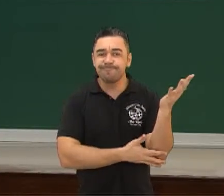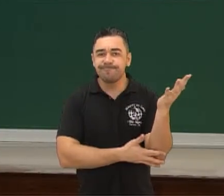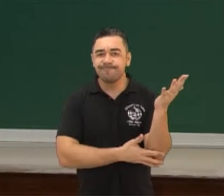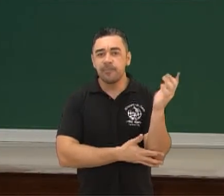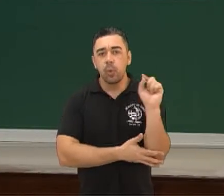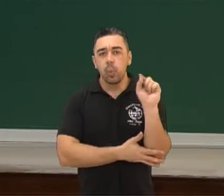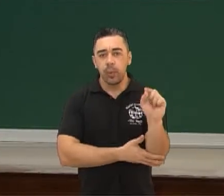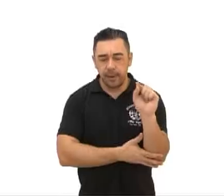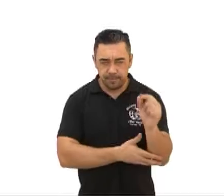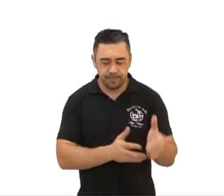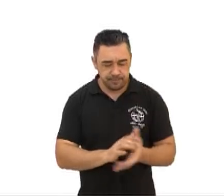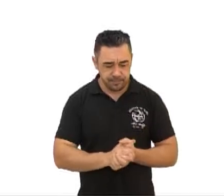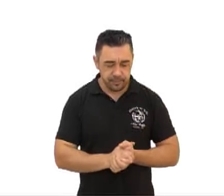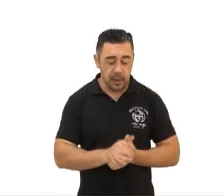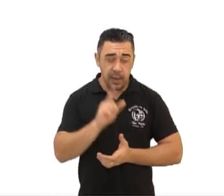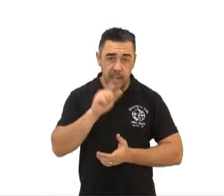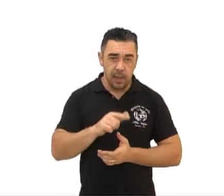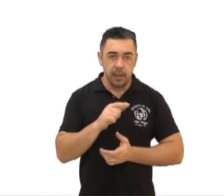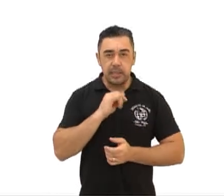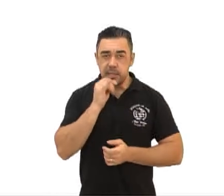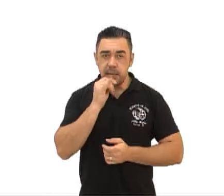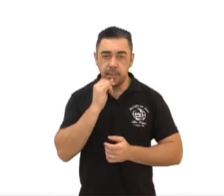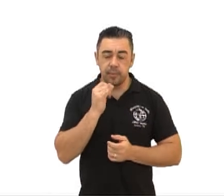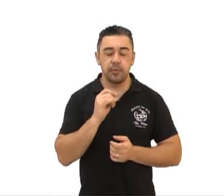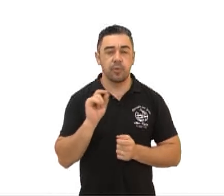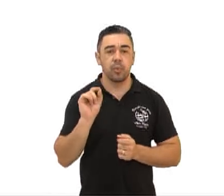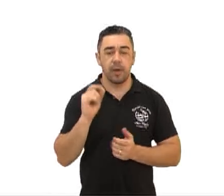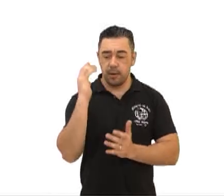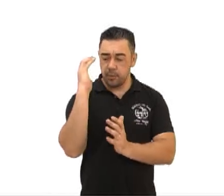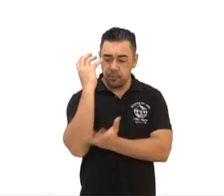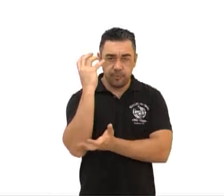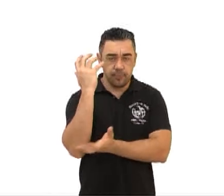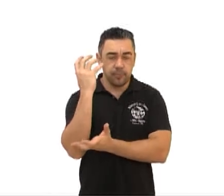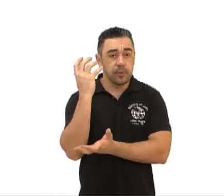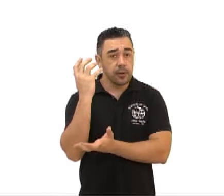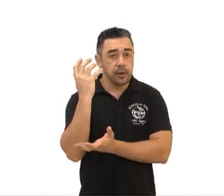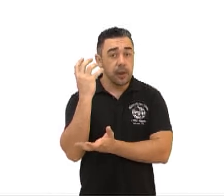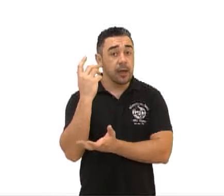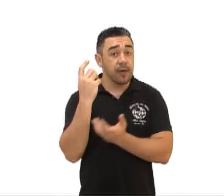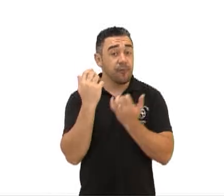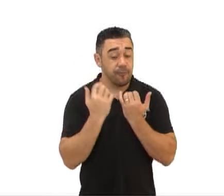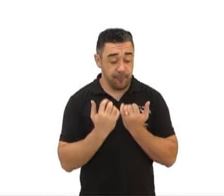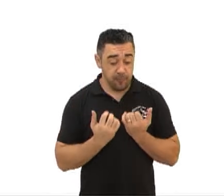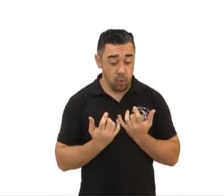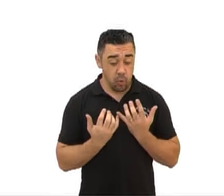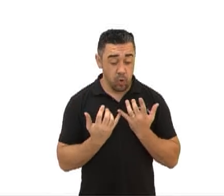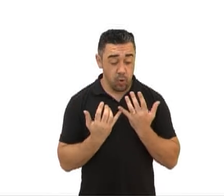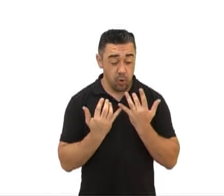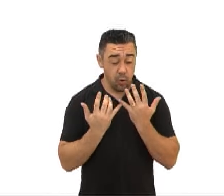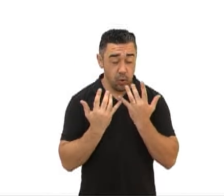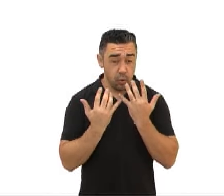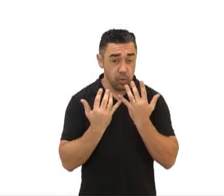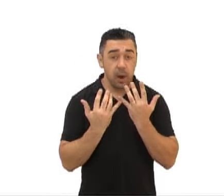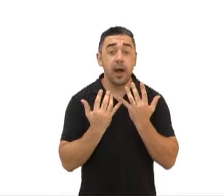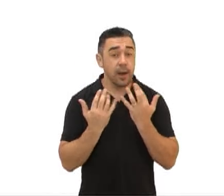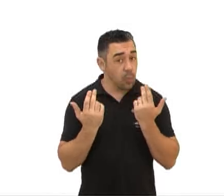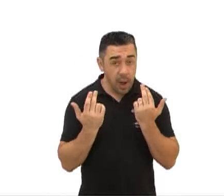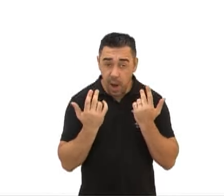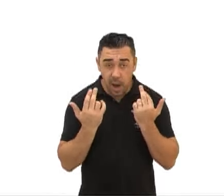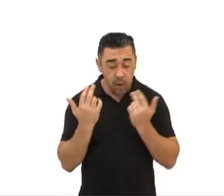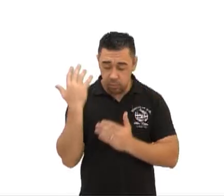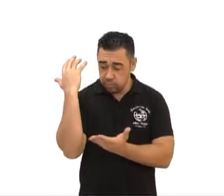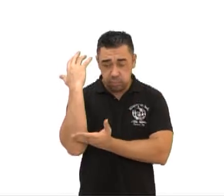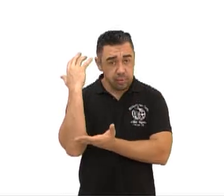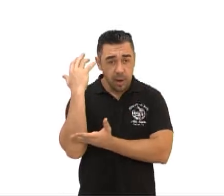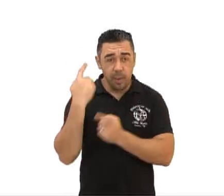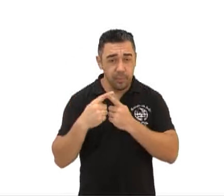É a retirada, né, da vegetação natural, e as queimadas, elas podem, as suas consequências